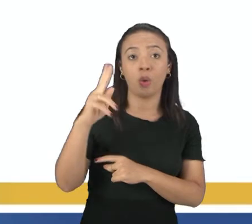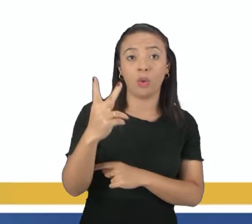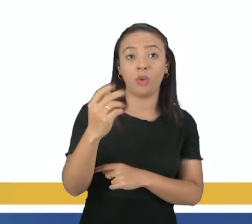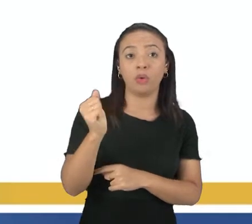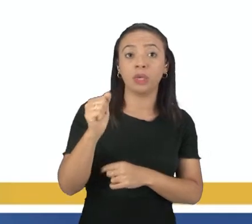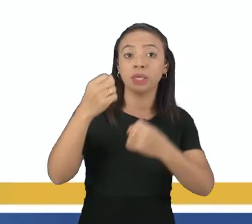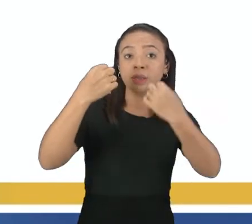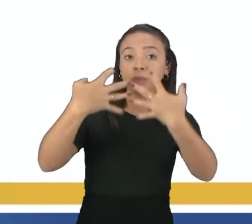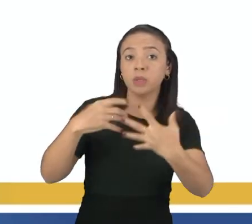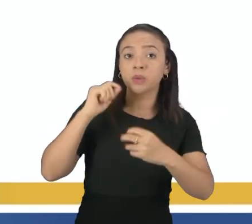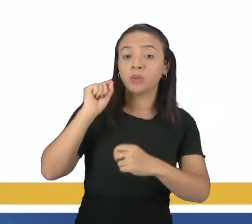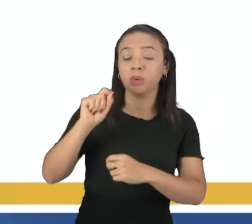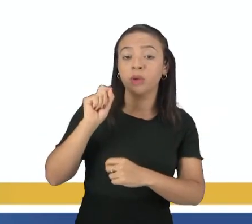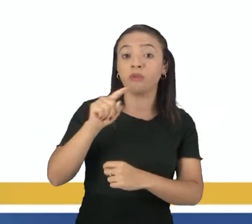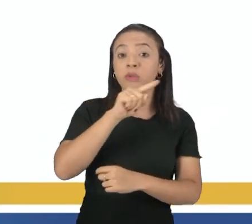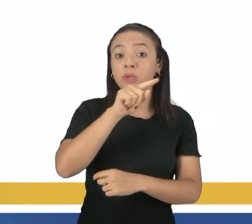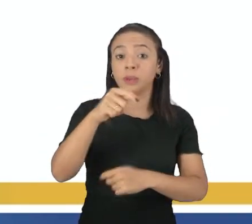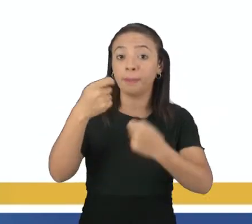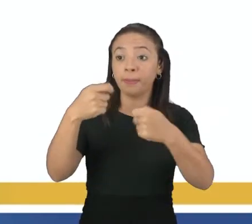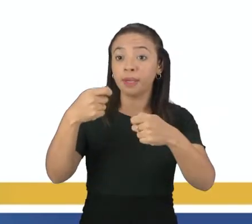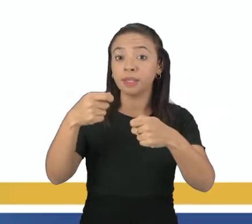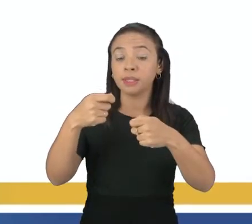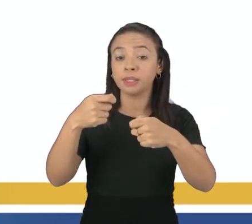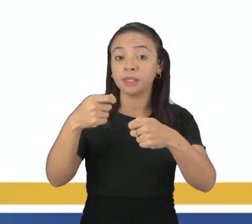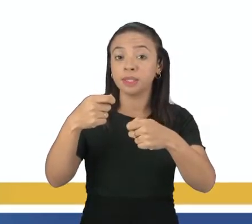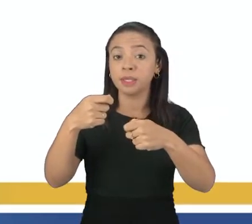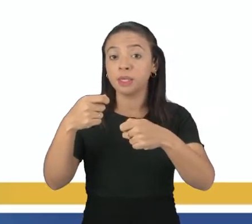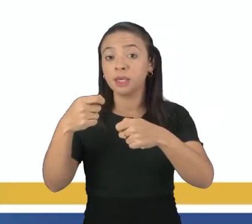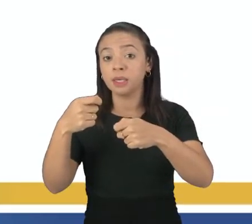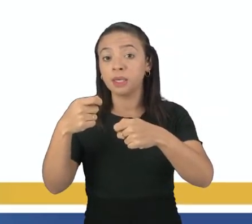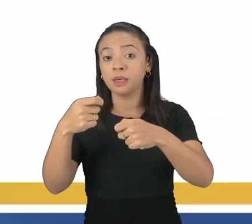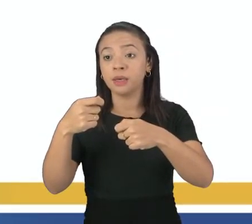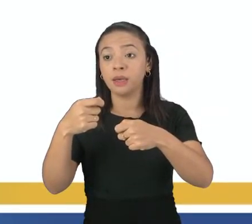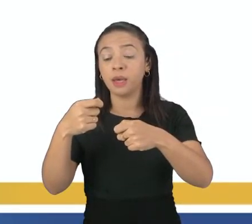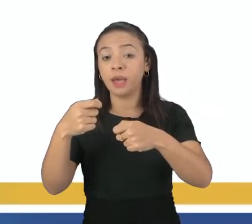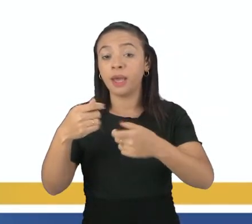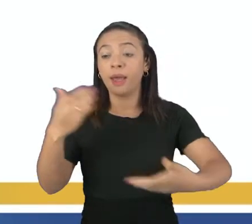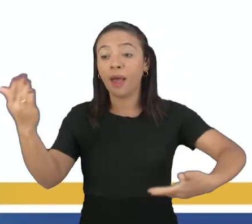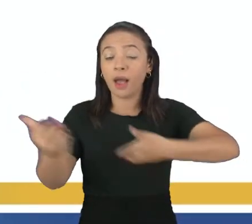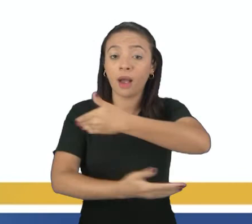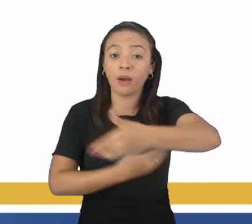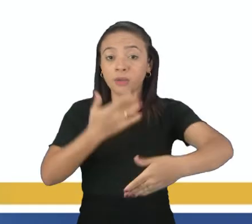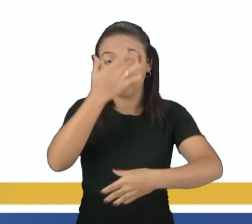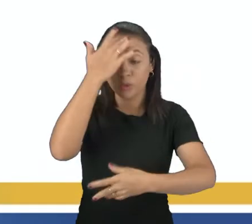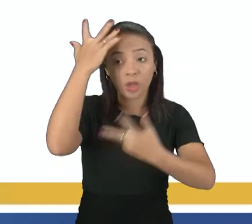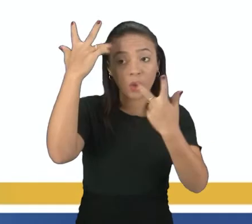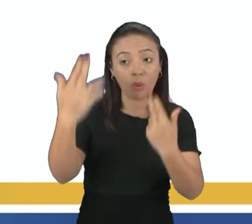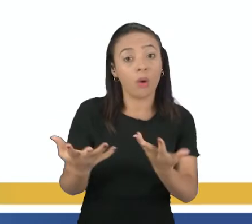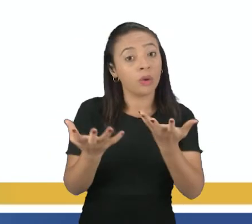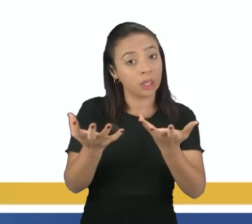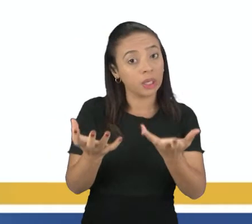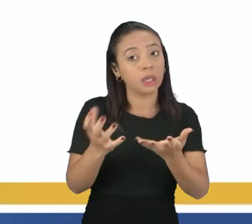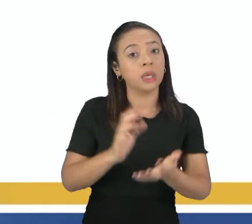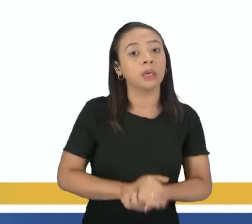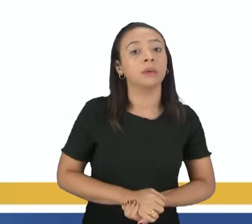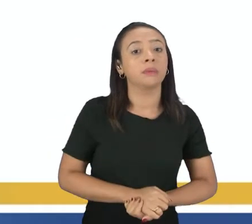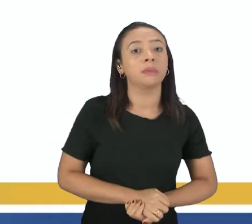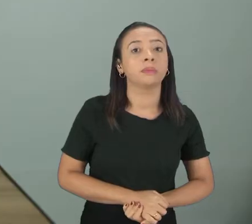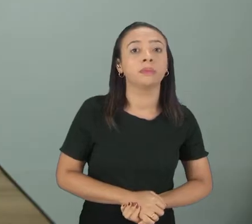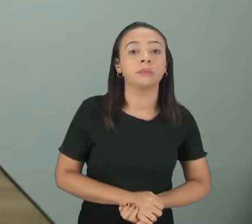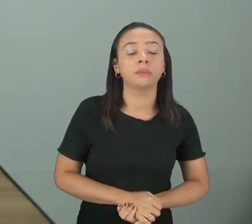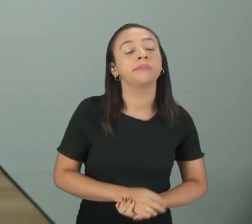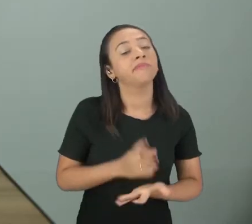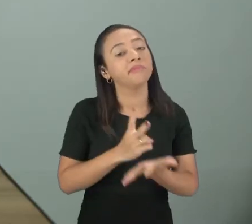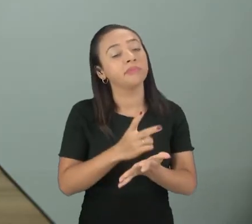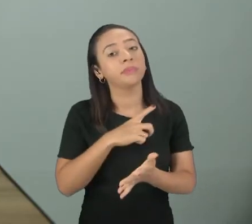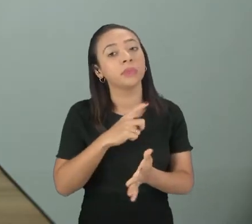moral fala assim, trate os outros assim como deseja ser tratado. Então, nós vamos ver que no final vai ter